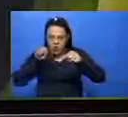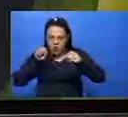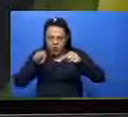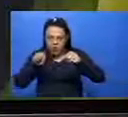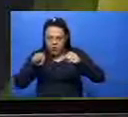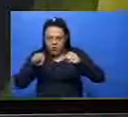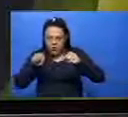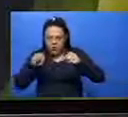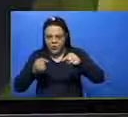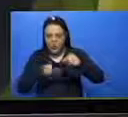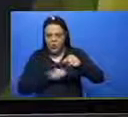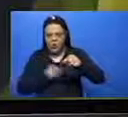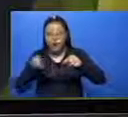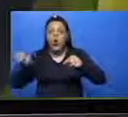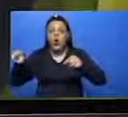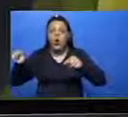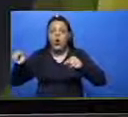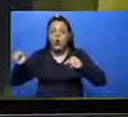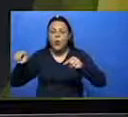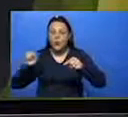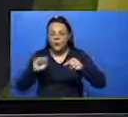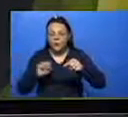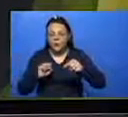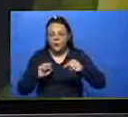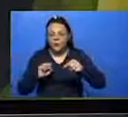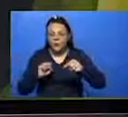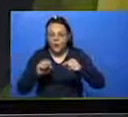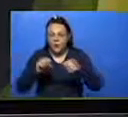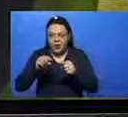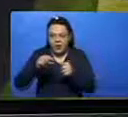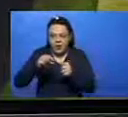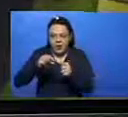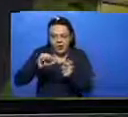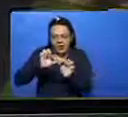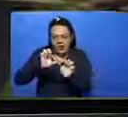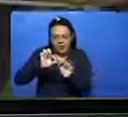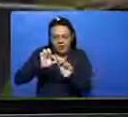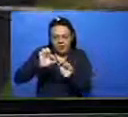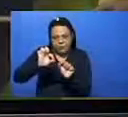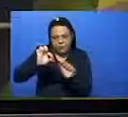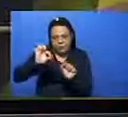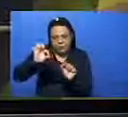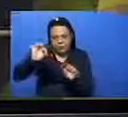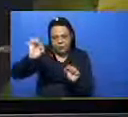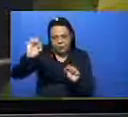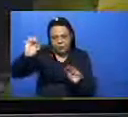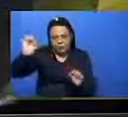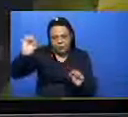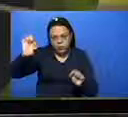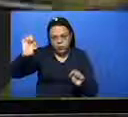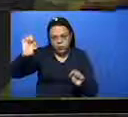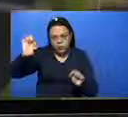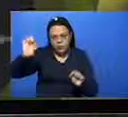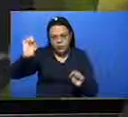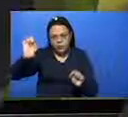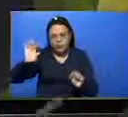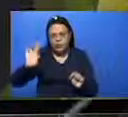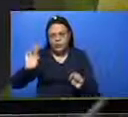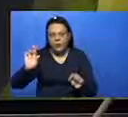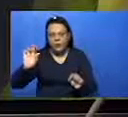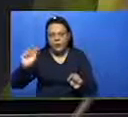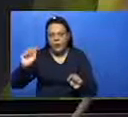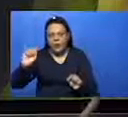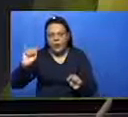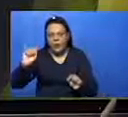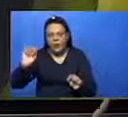do centro até a circunferência é chamado de raio, ok? E o